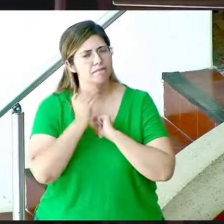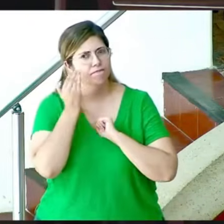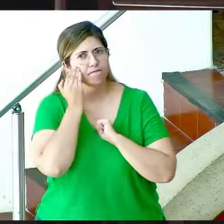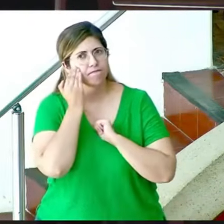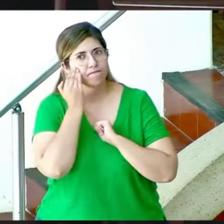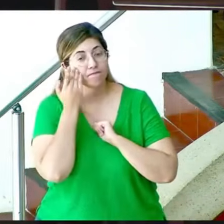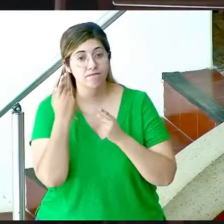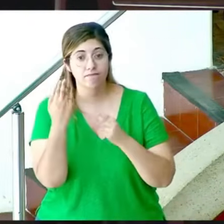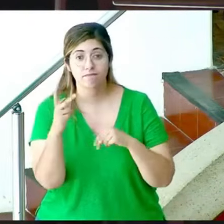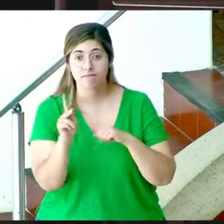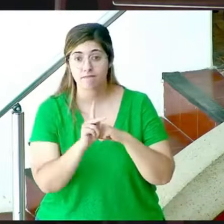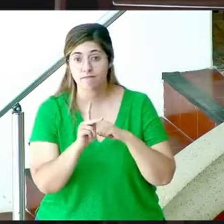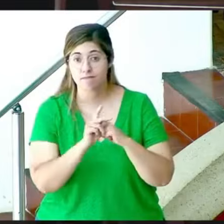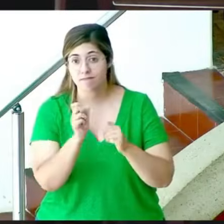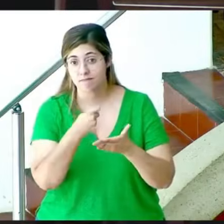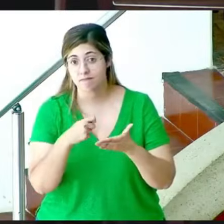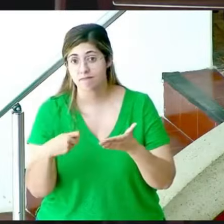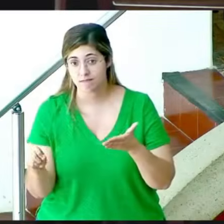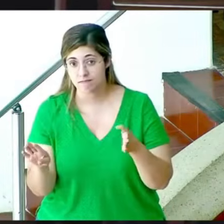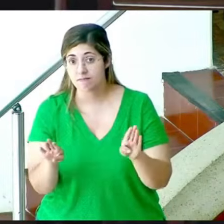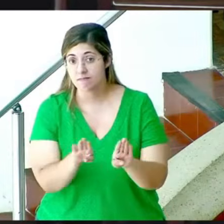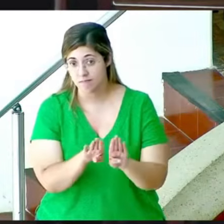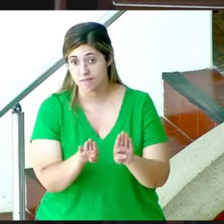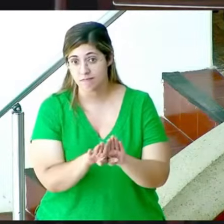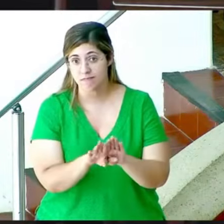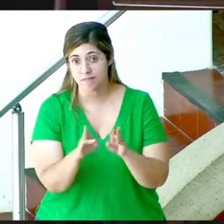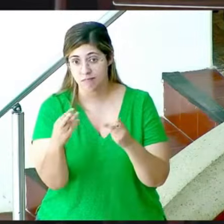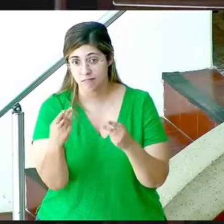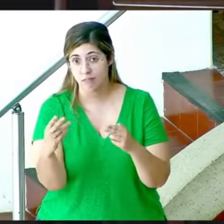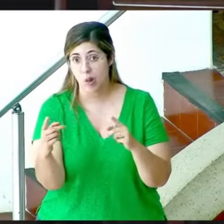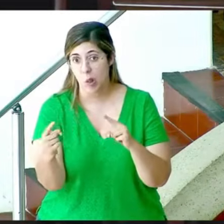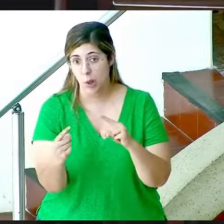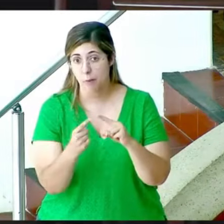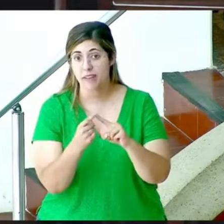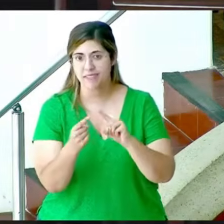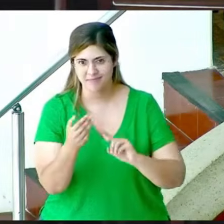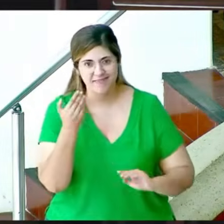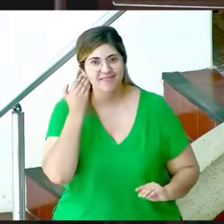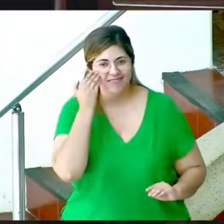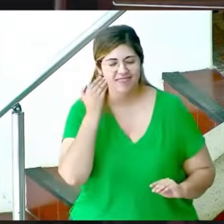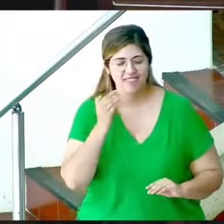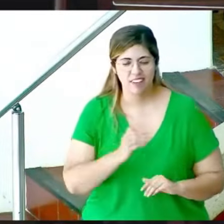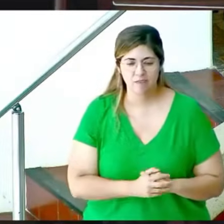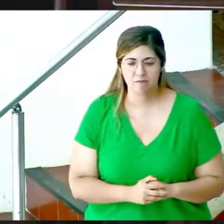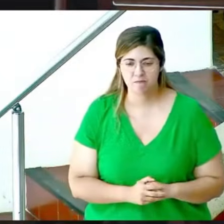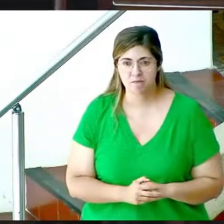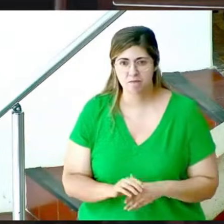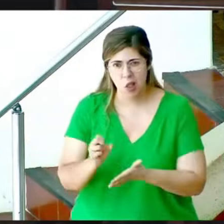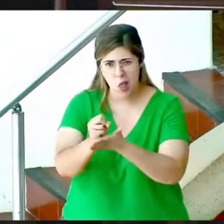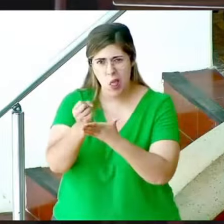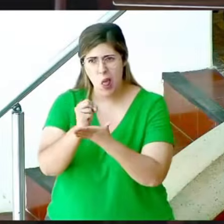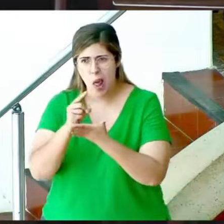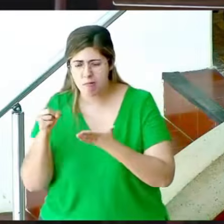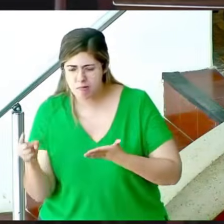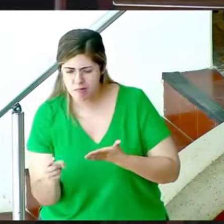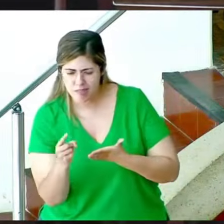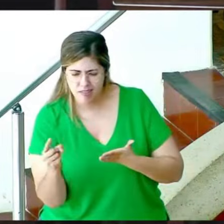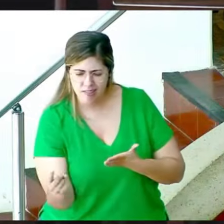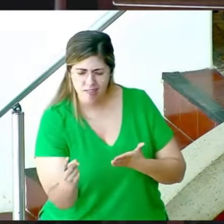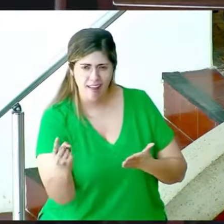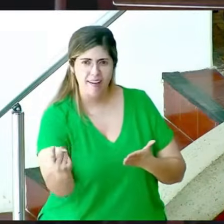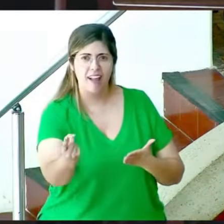Exatamente como Pedro tinha escrito antes. A Ele seja o domínio pelos séculos dos